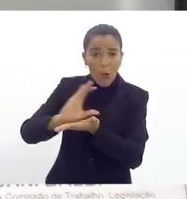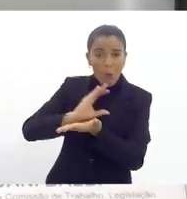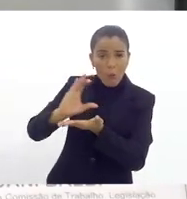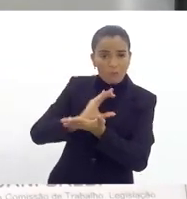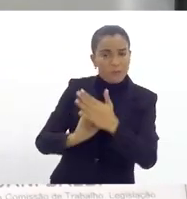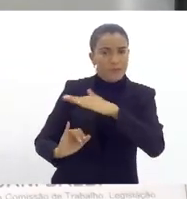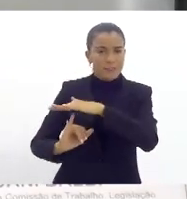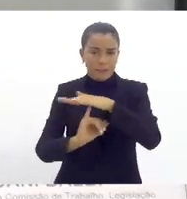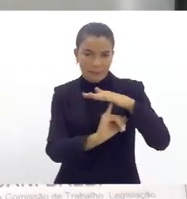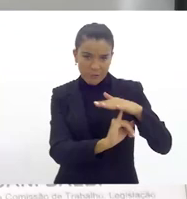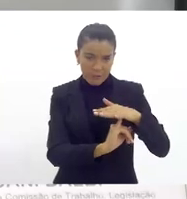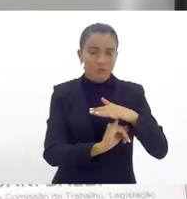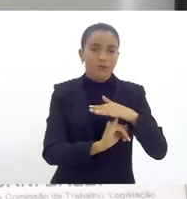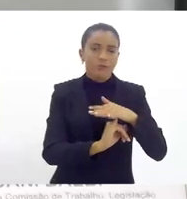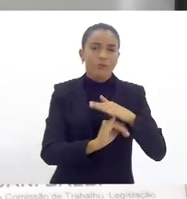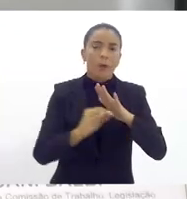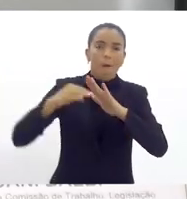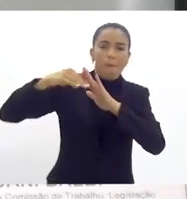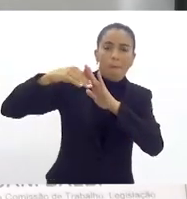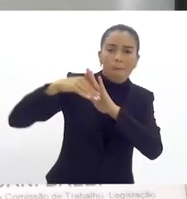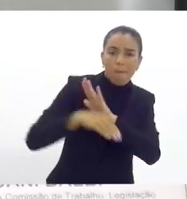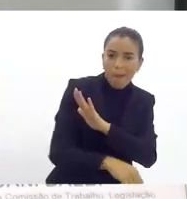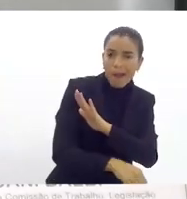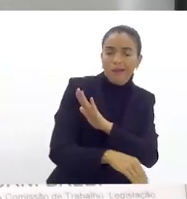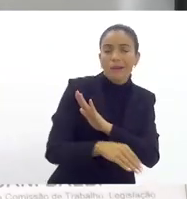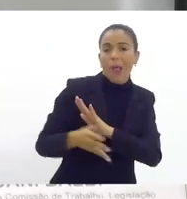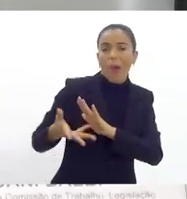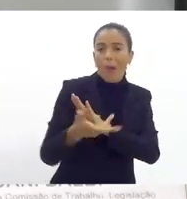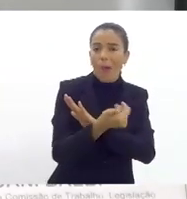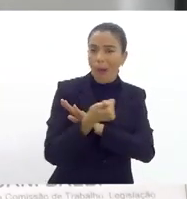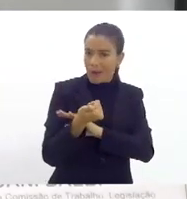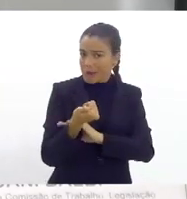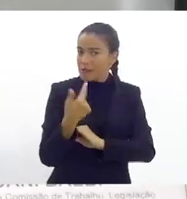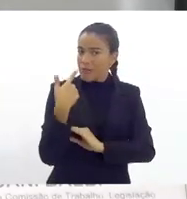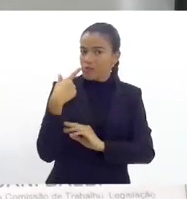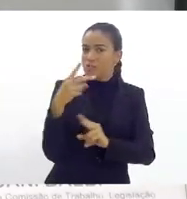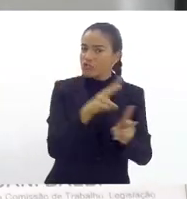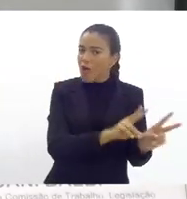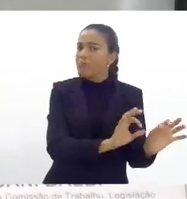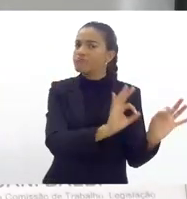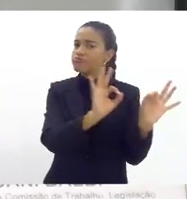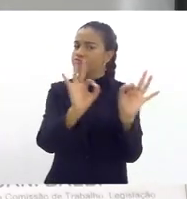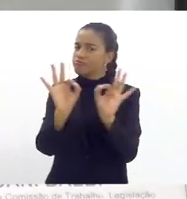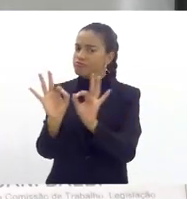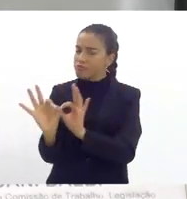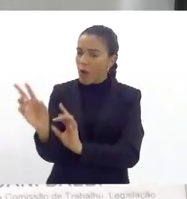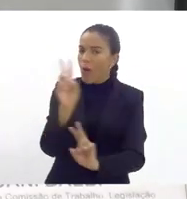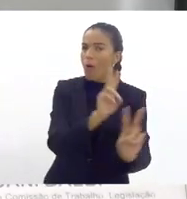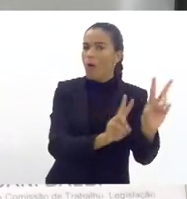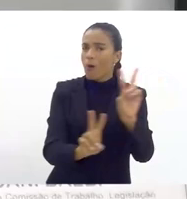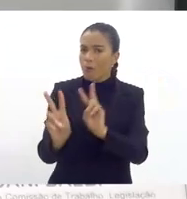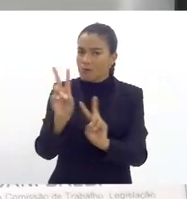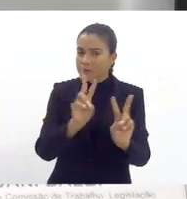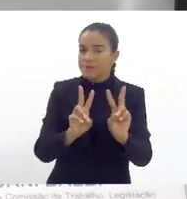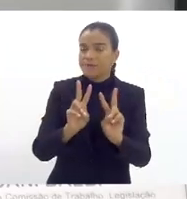frente ao de Creto da qualidade que a gente vem observando que a gente vem